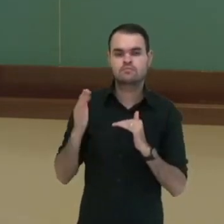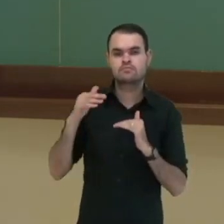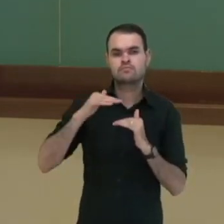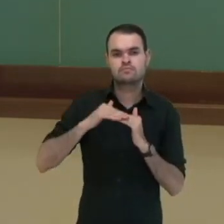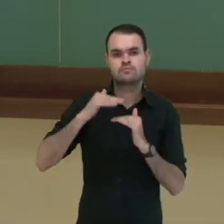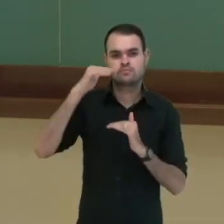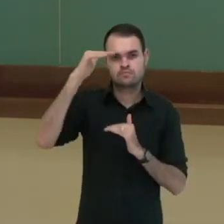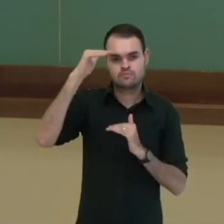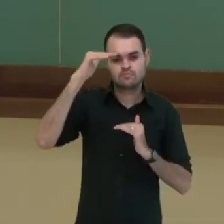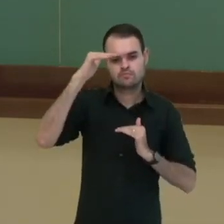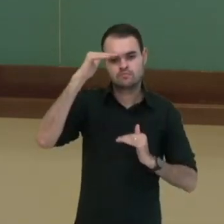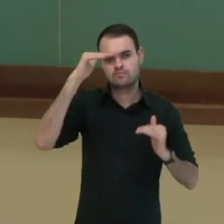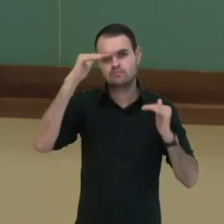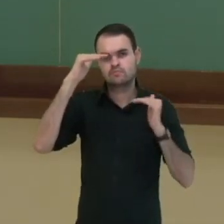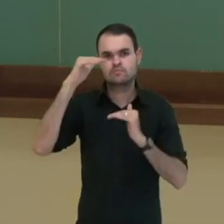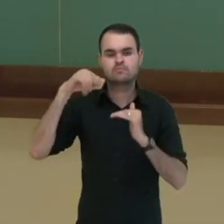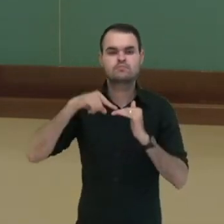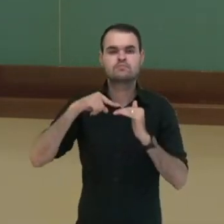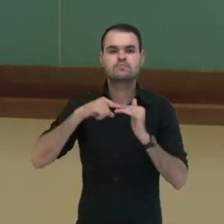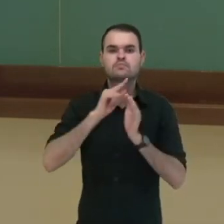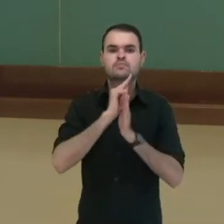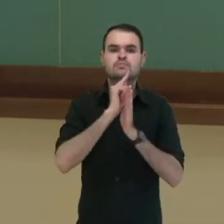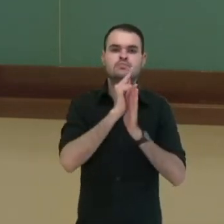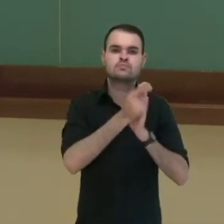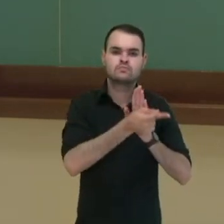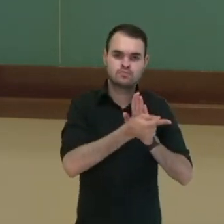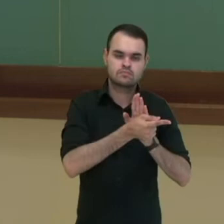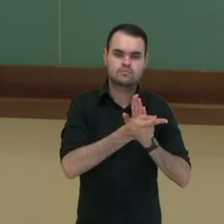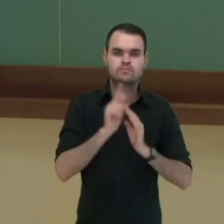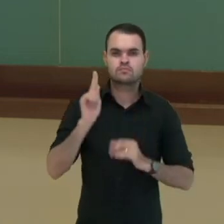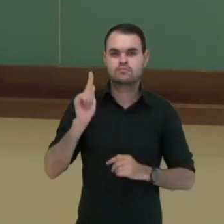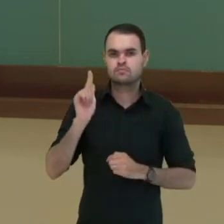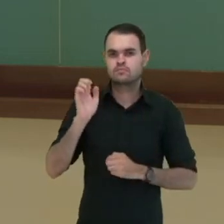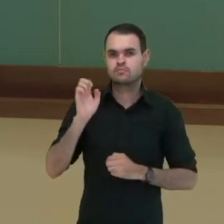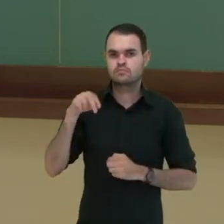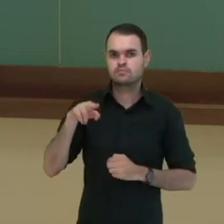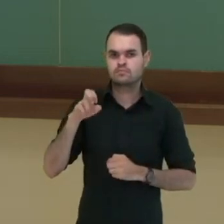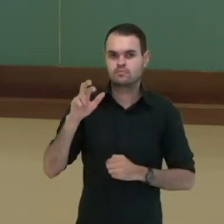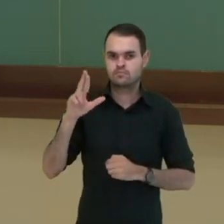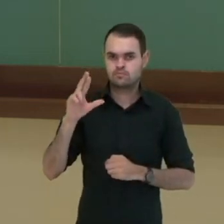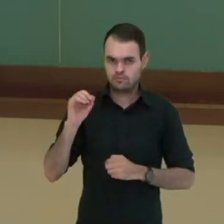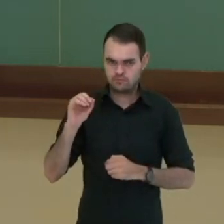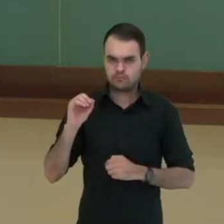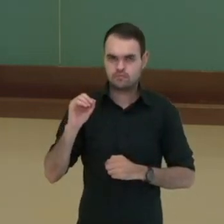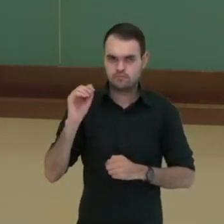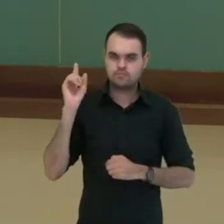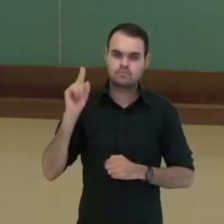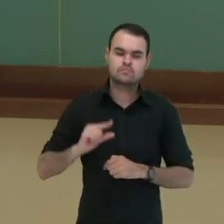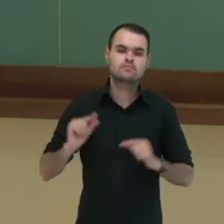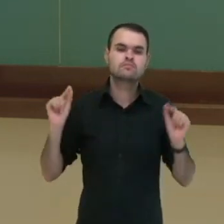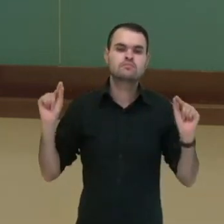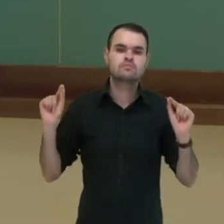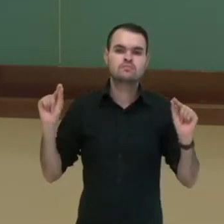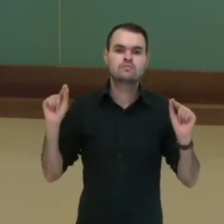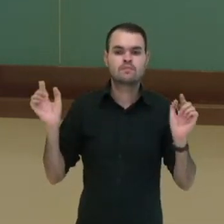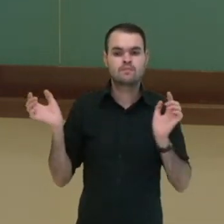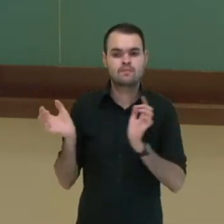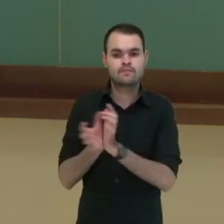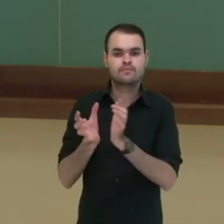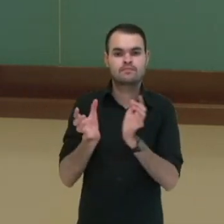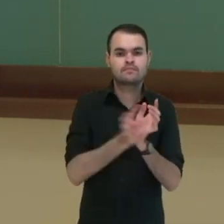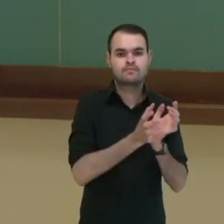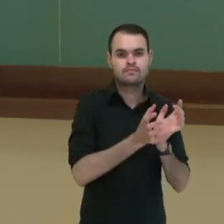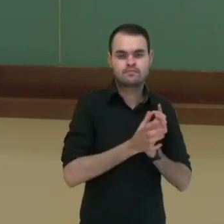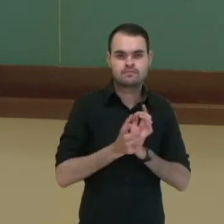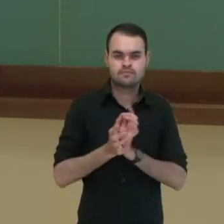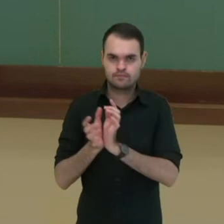gente fala do gênero, né? Como que é feito, então? Como que se observa? Então, o gênero nada mais é do que o agrupamento das